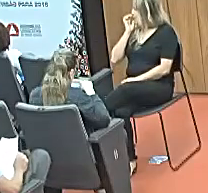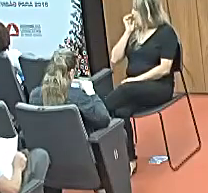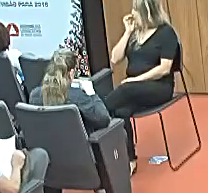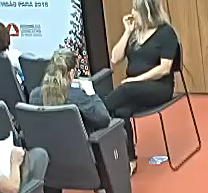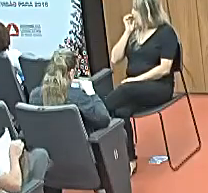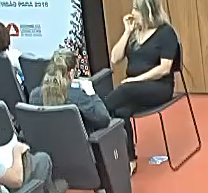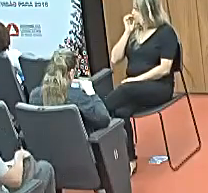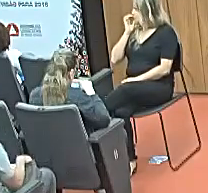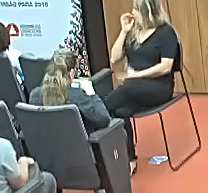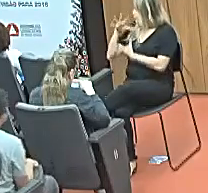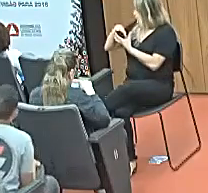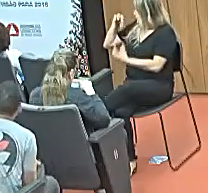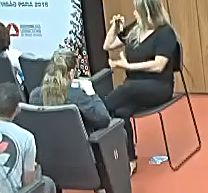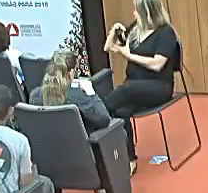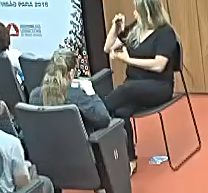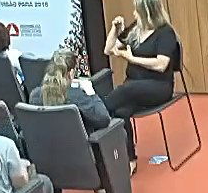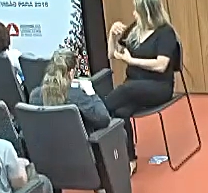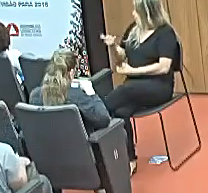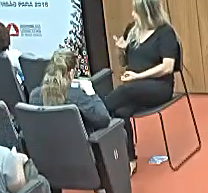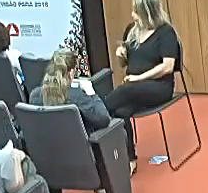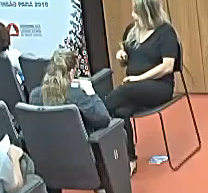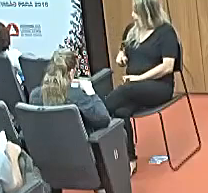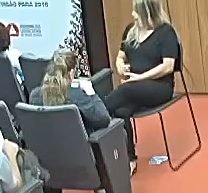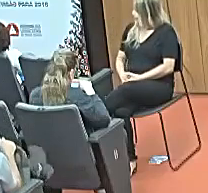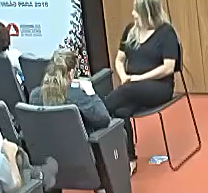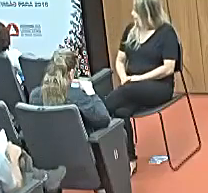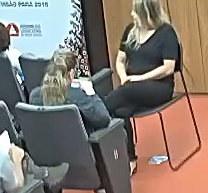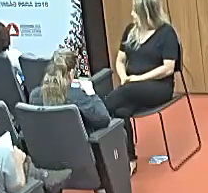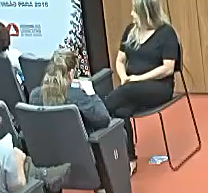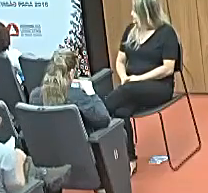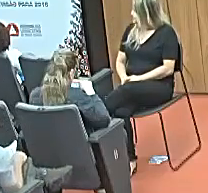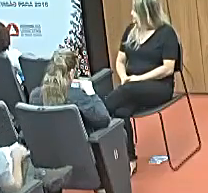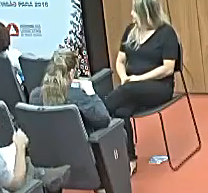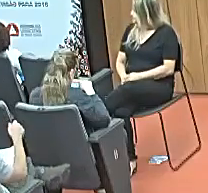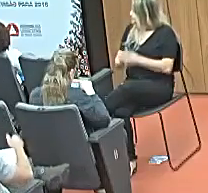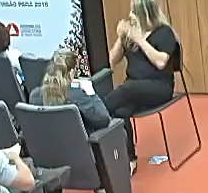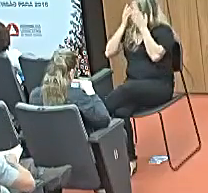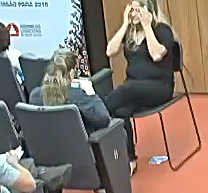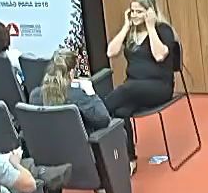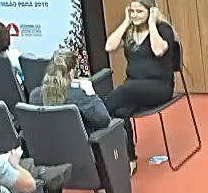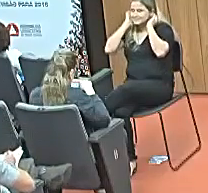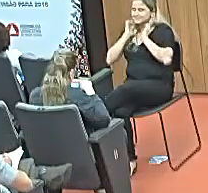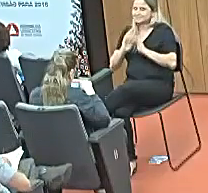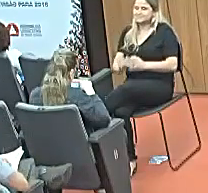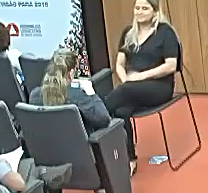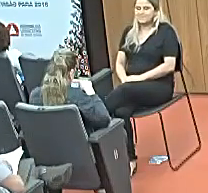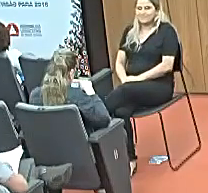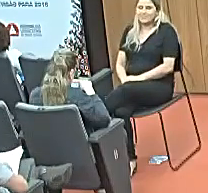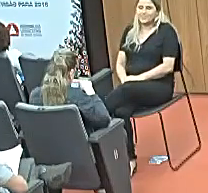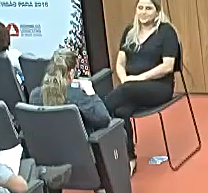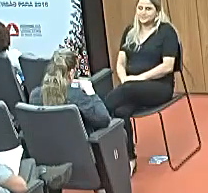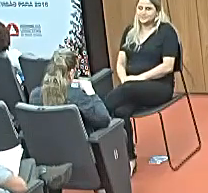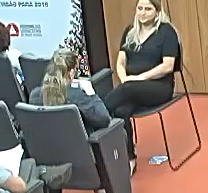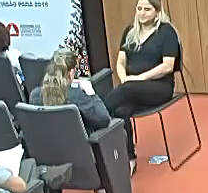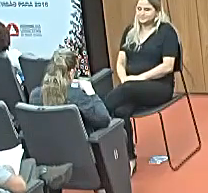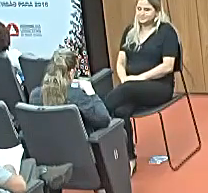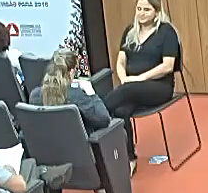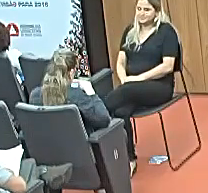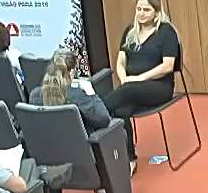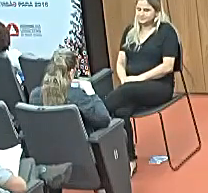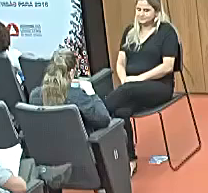públicas então eles merecem atenção especial merecem que seus direitos sejam respeitados as preferências legais